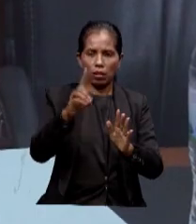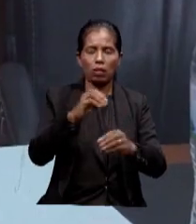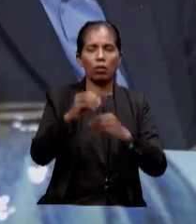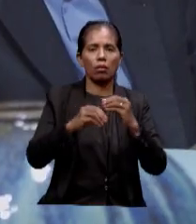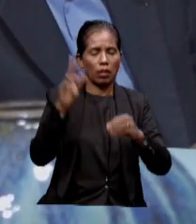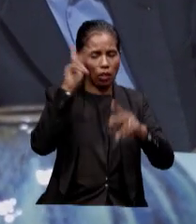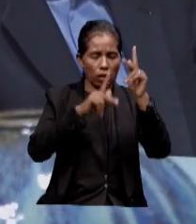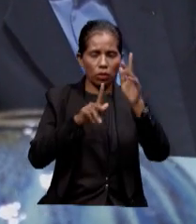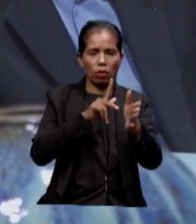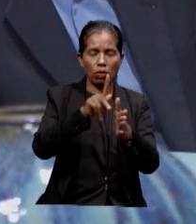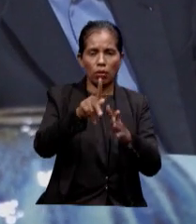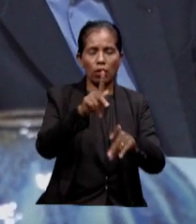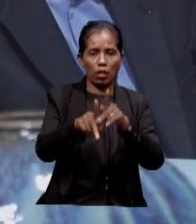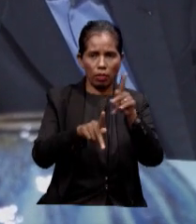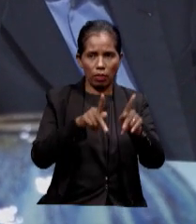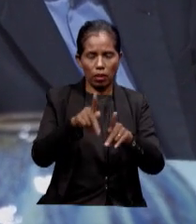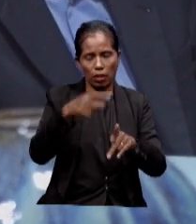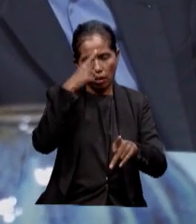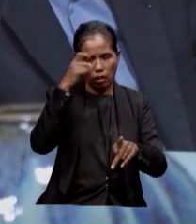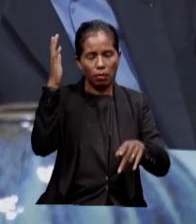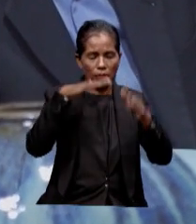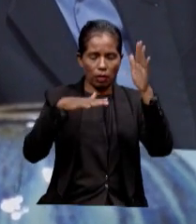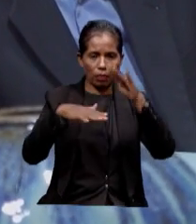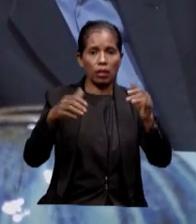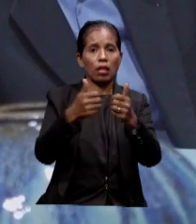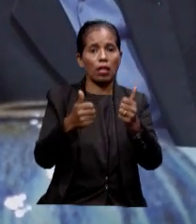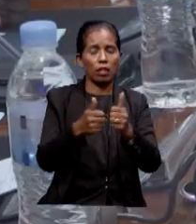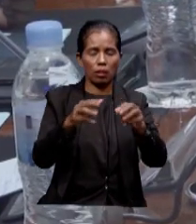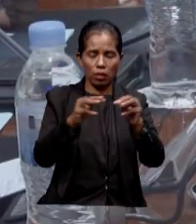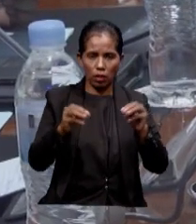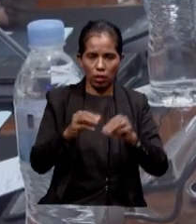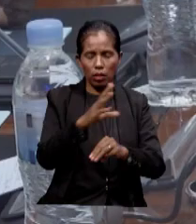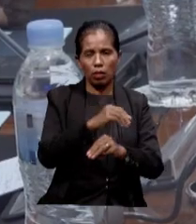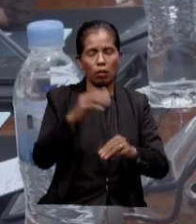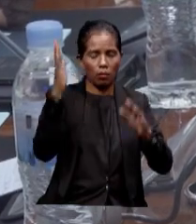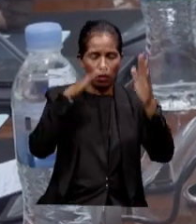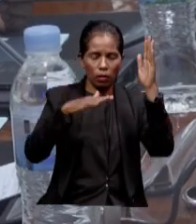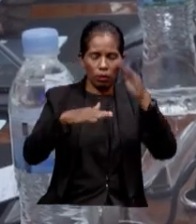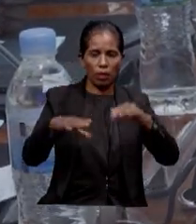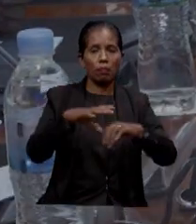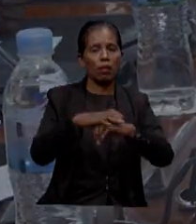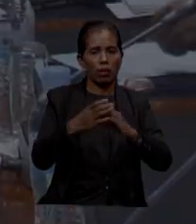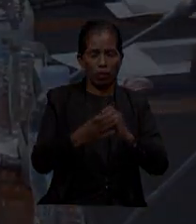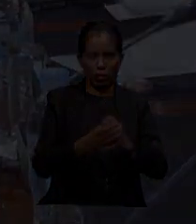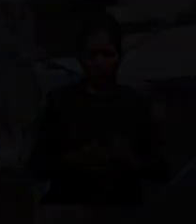caso homicídio e elemblaine mosu, tamba problema arte marcial no problema rain. João Carlos Marito da Costa, GMN.